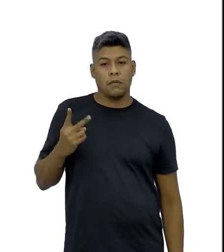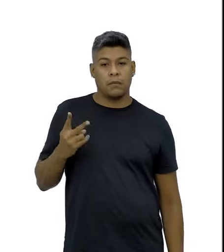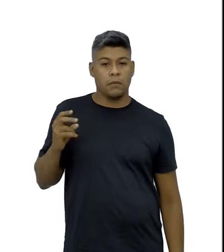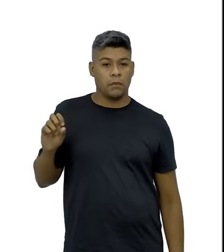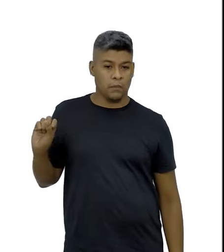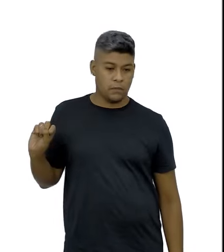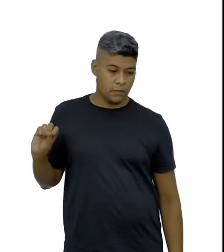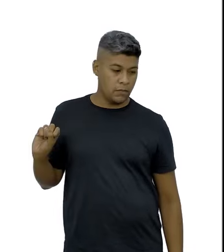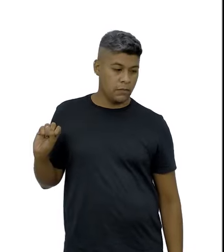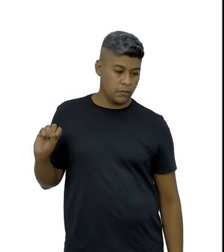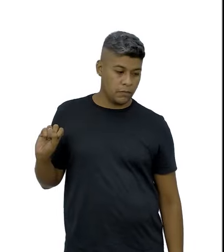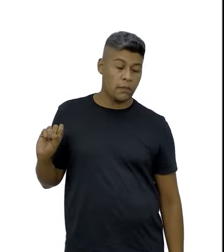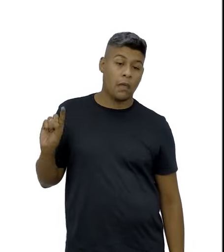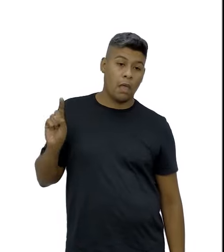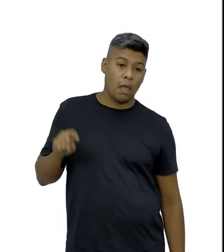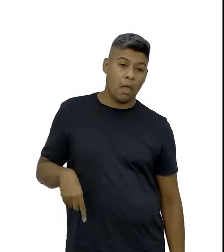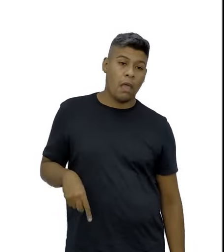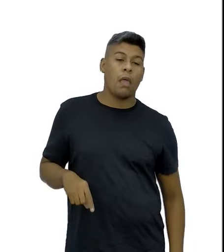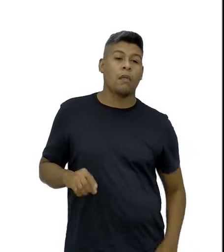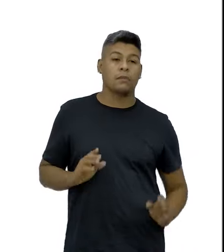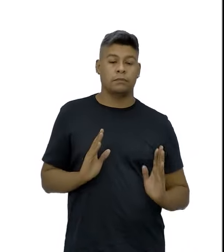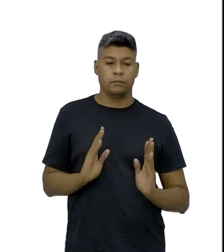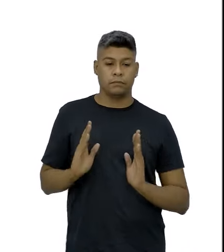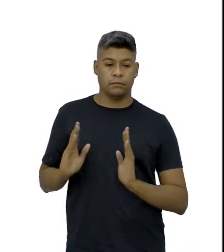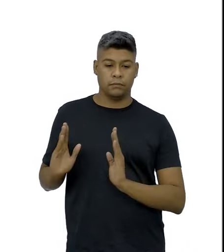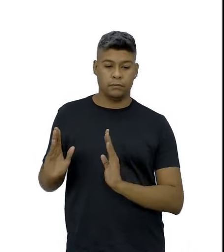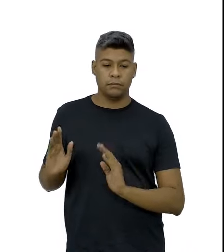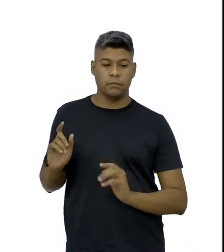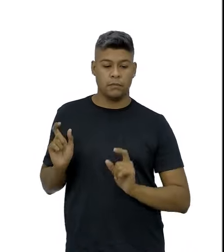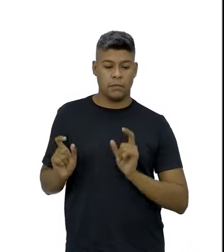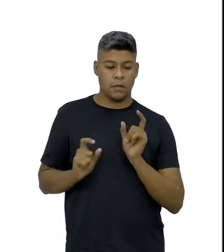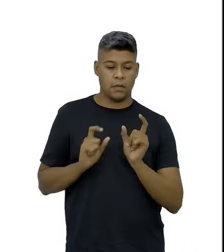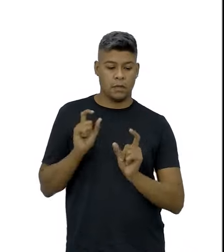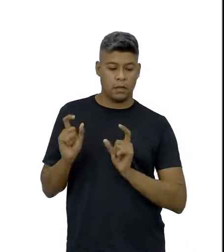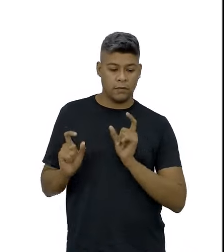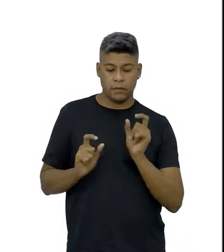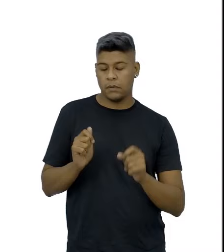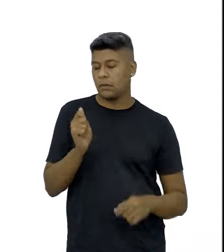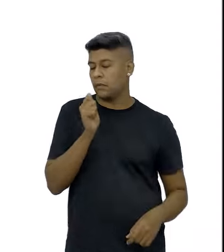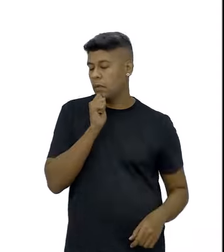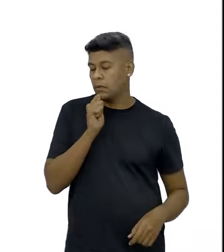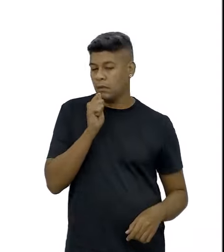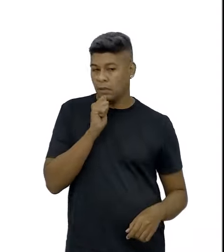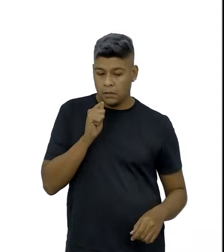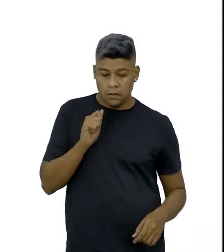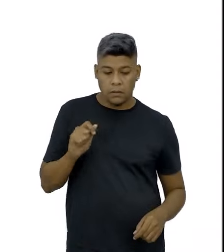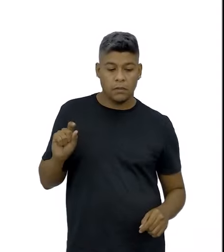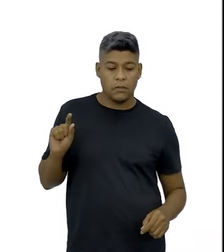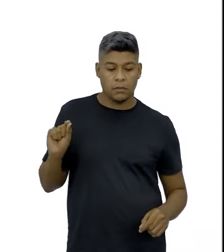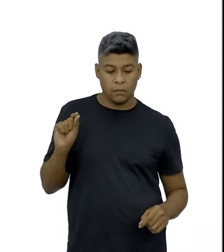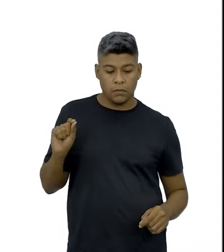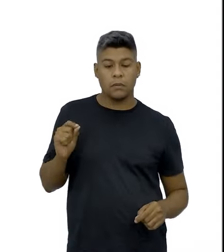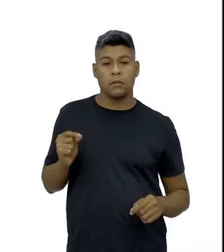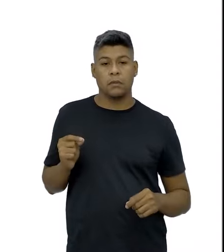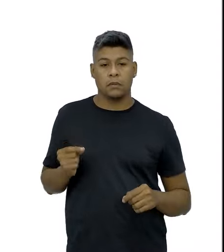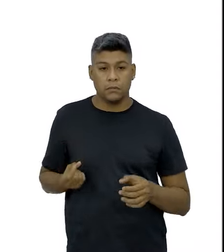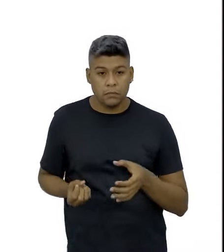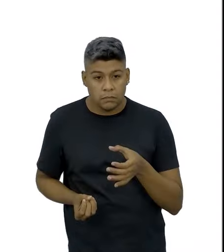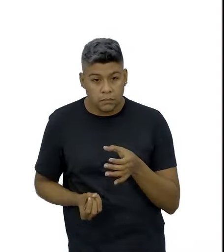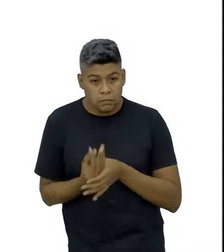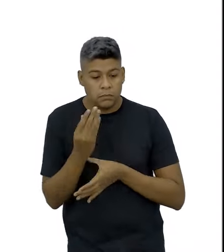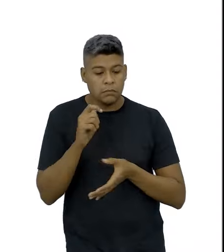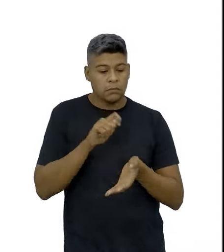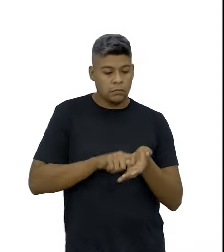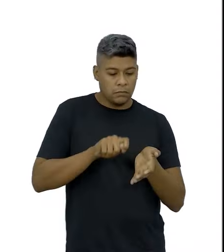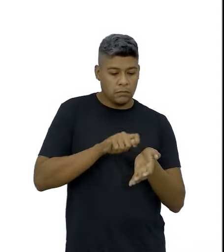EF01LP28, que é segmentar palavras, ainda que não convencionalmente, na produção